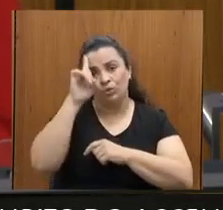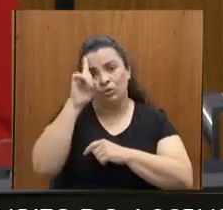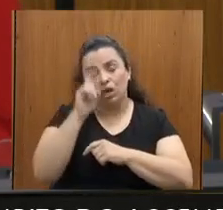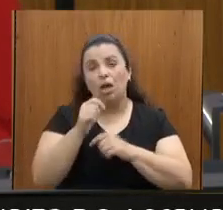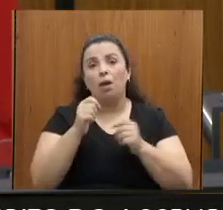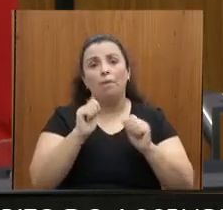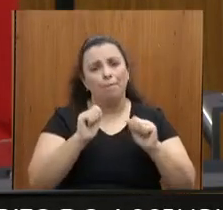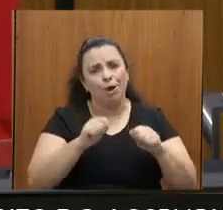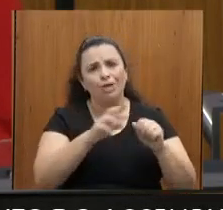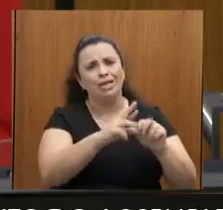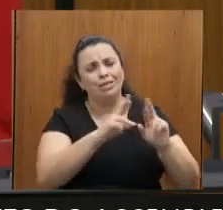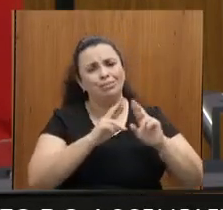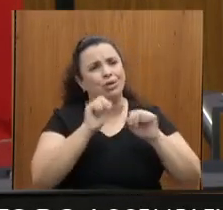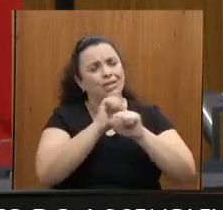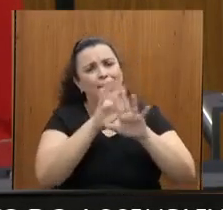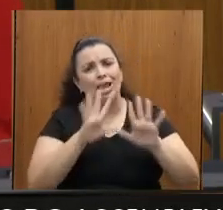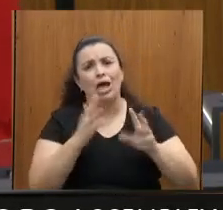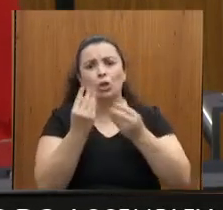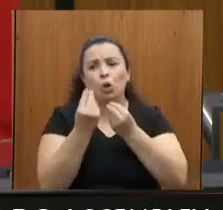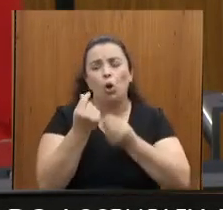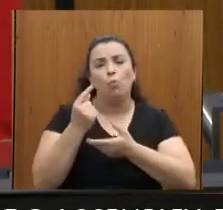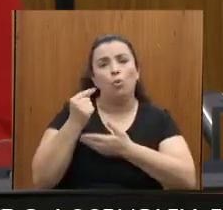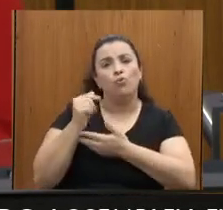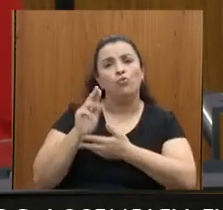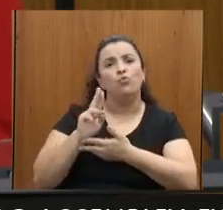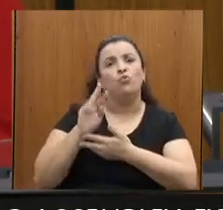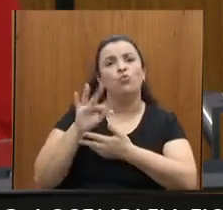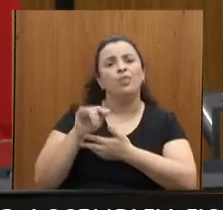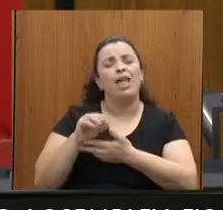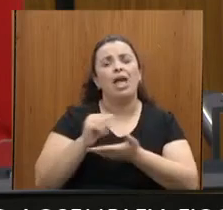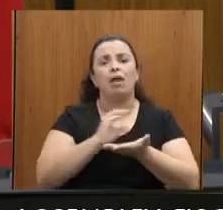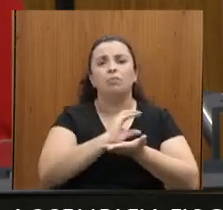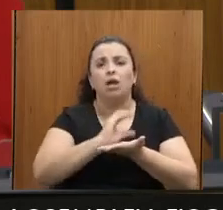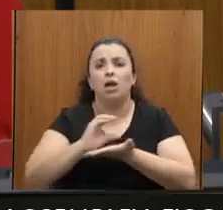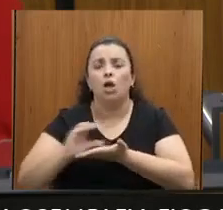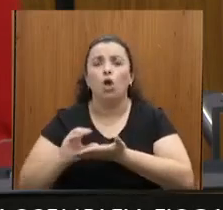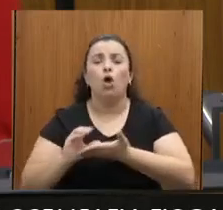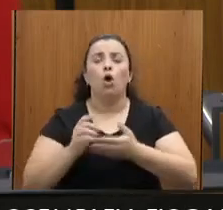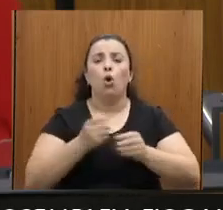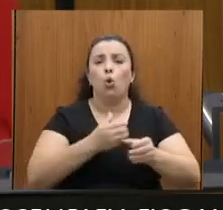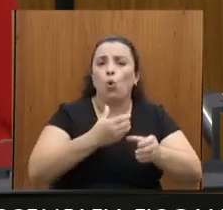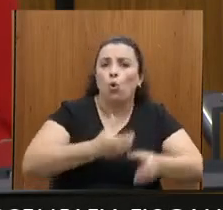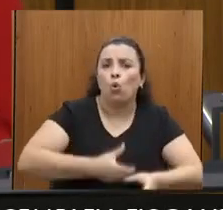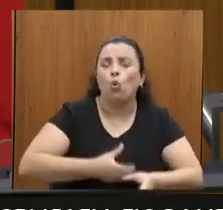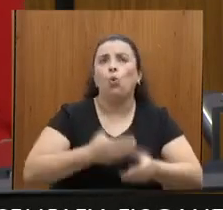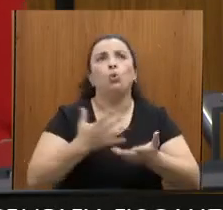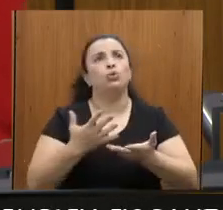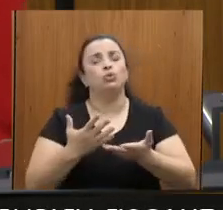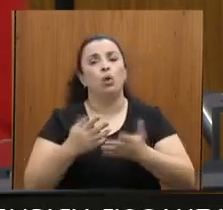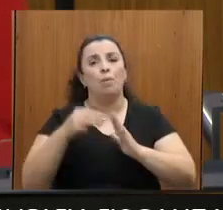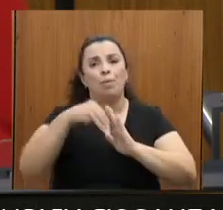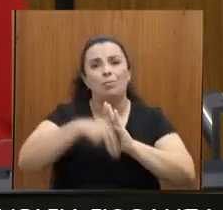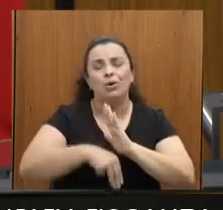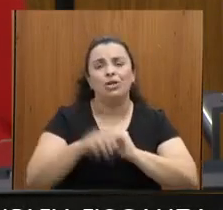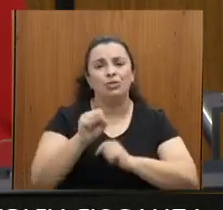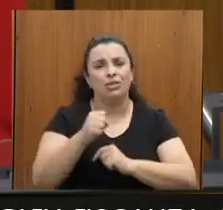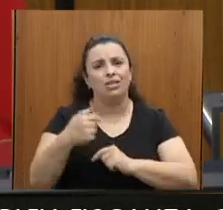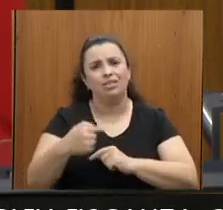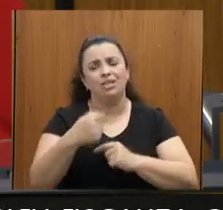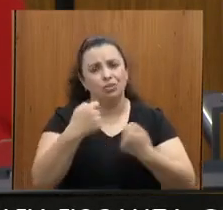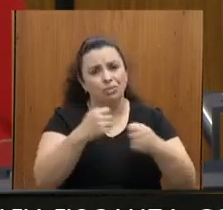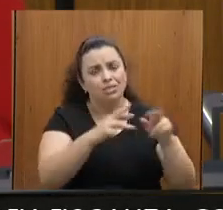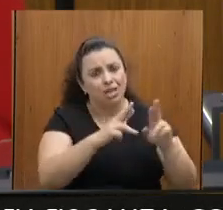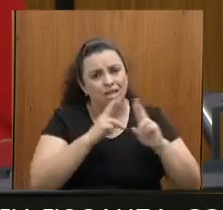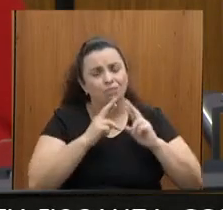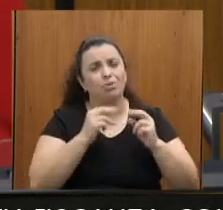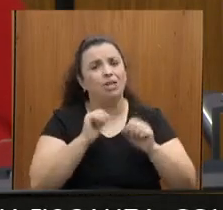rateio de Fundeb, política remuneratória, concurso, memorando 87, seria muito importante. O que não puder ter